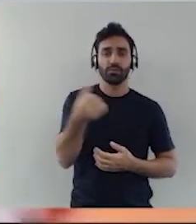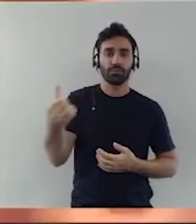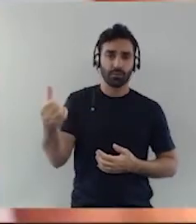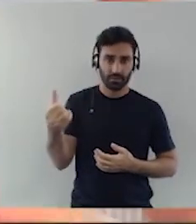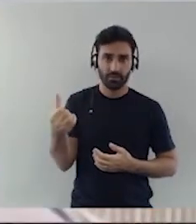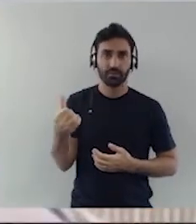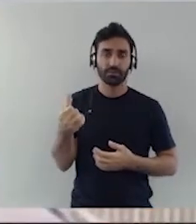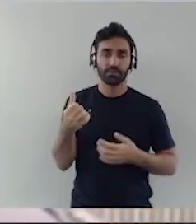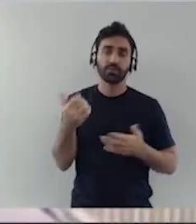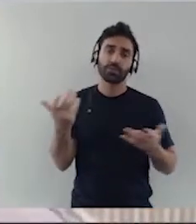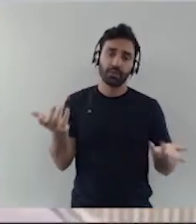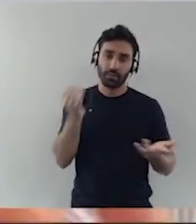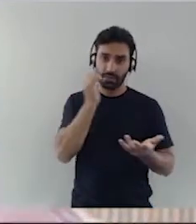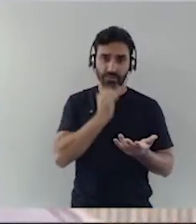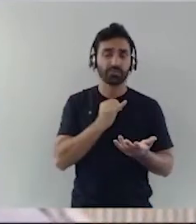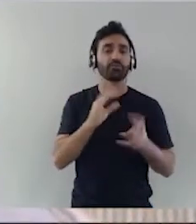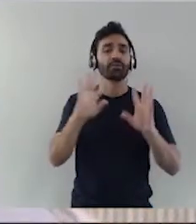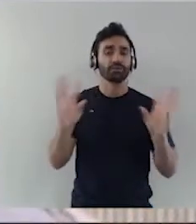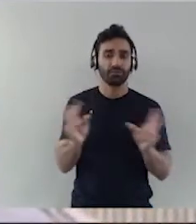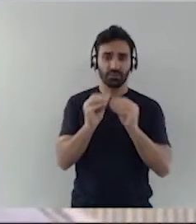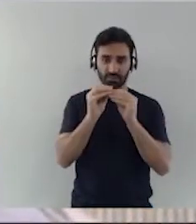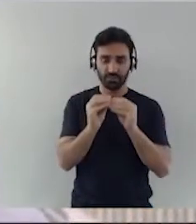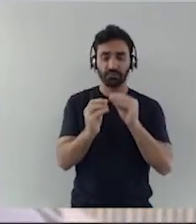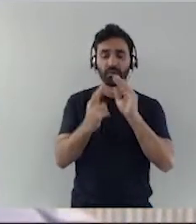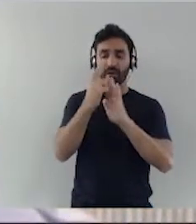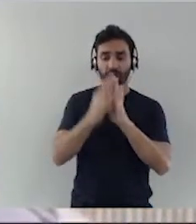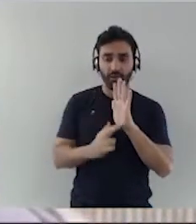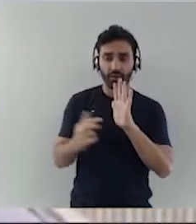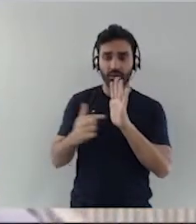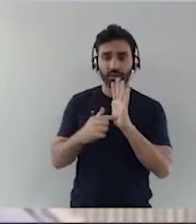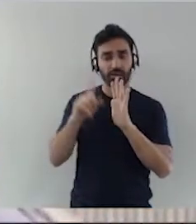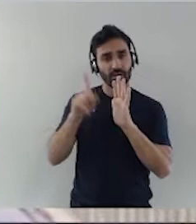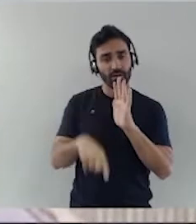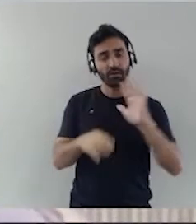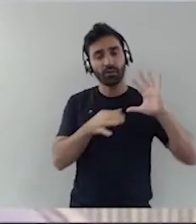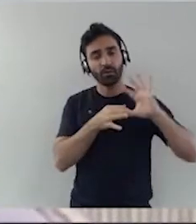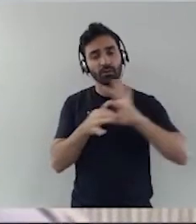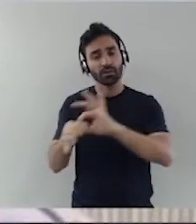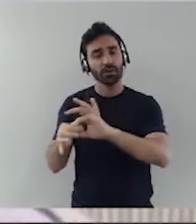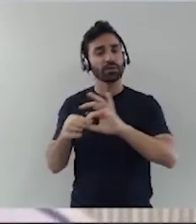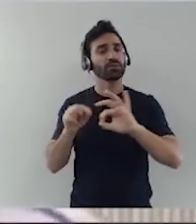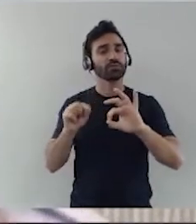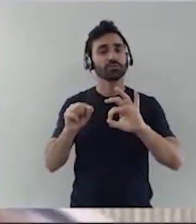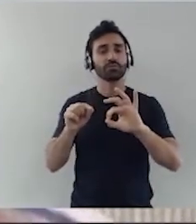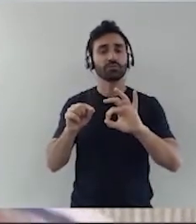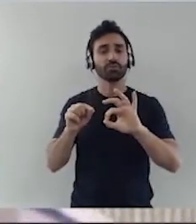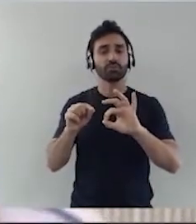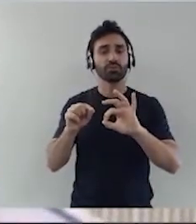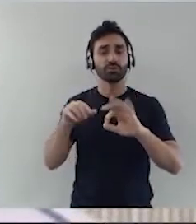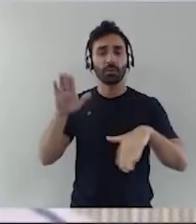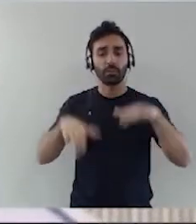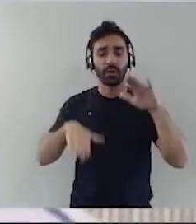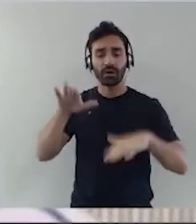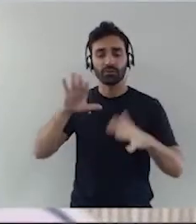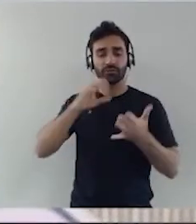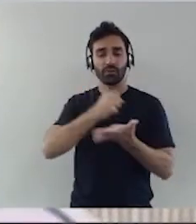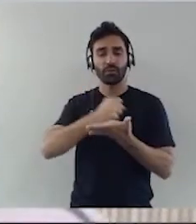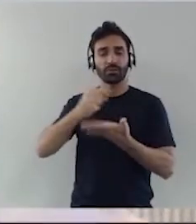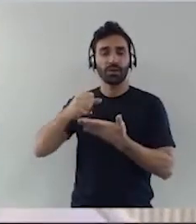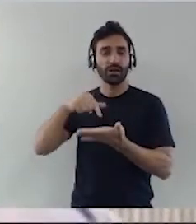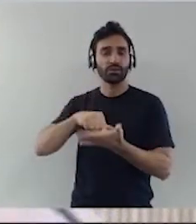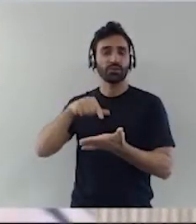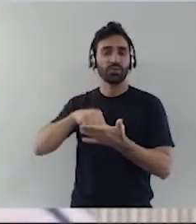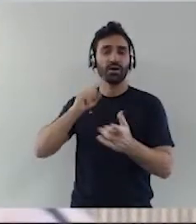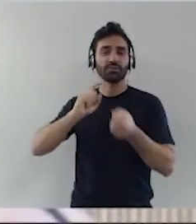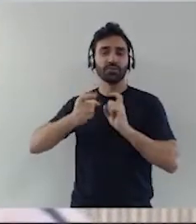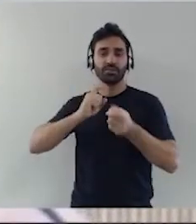Então, em uma palavra, o regime parte para uma perspectiva contratualizada dos contratos administrativos